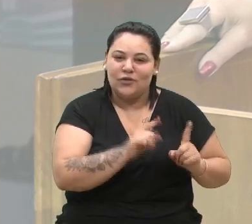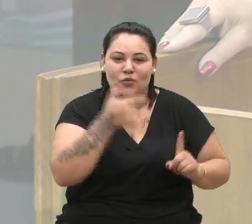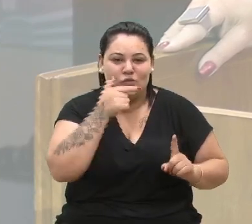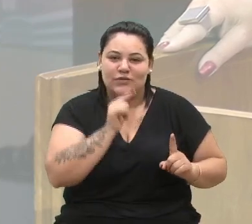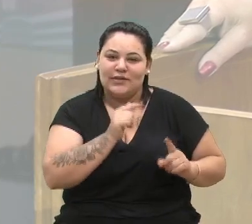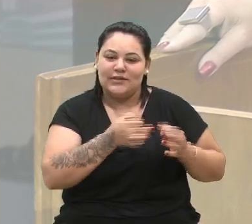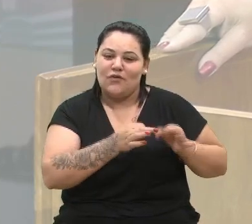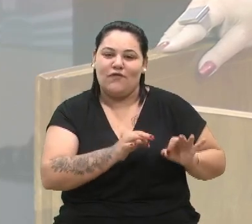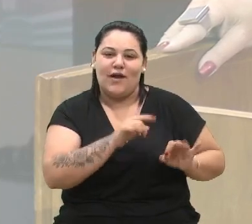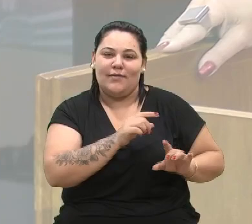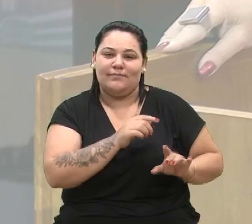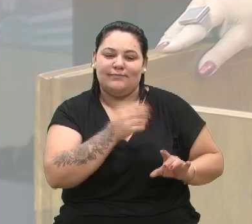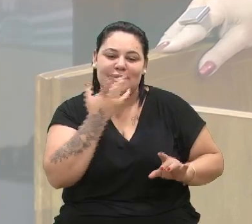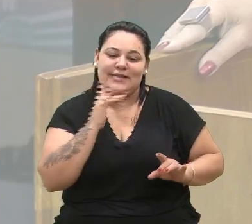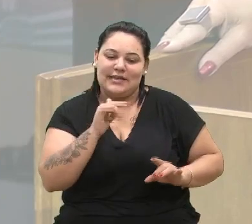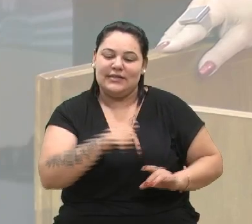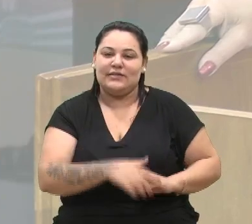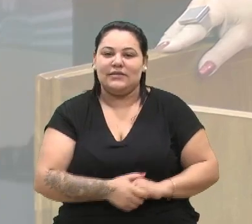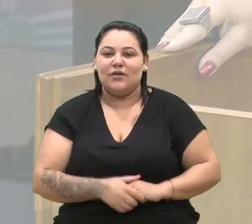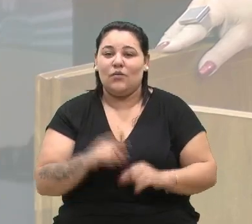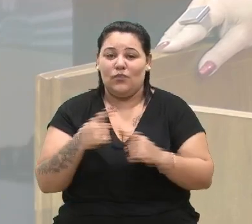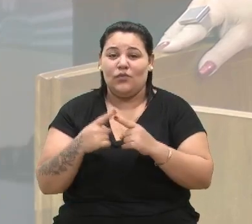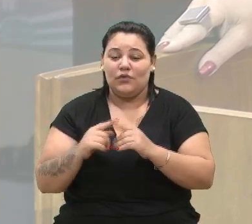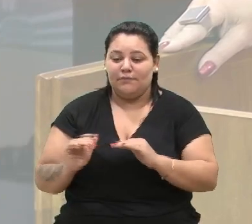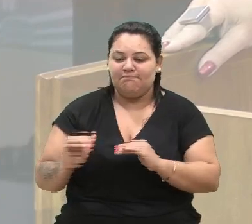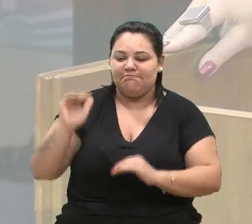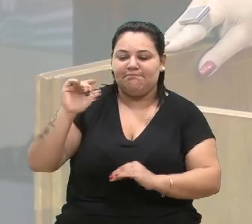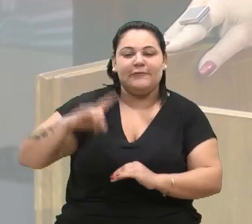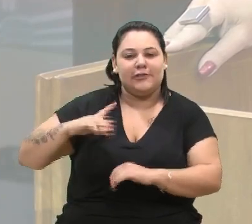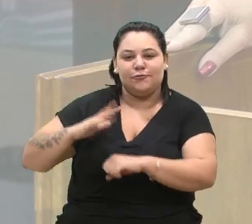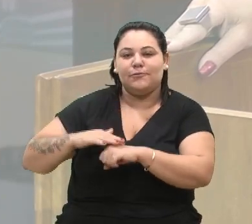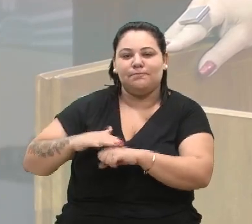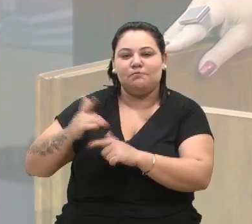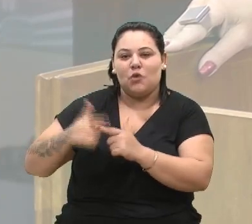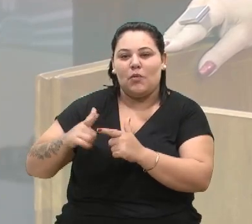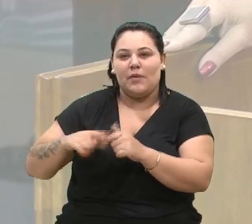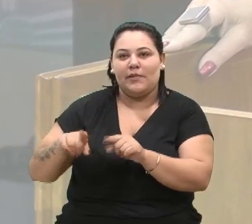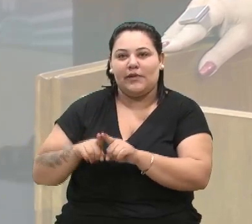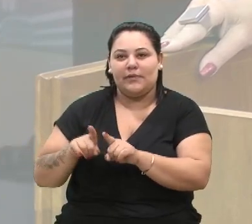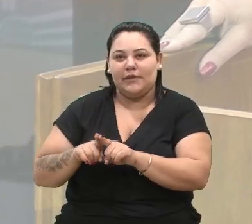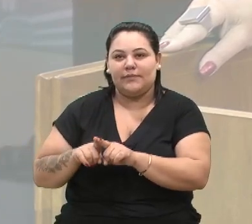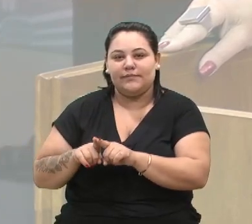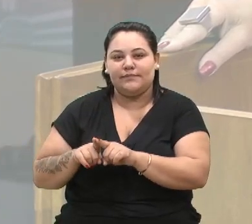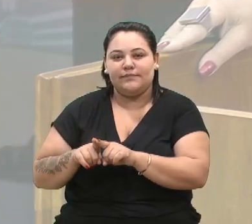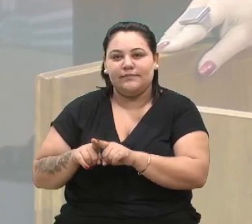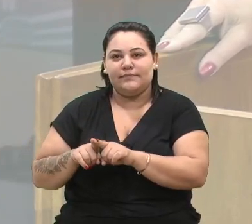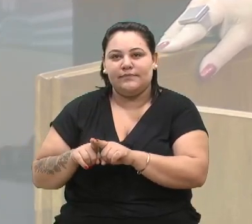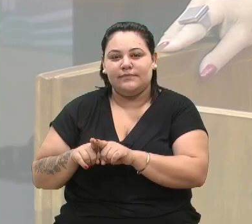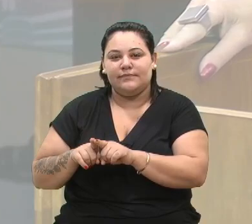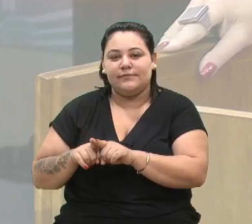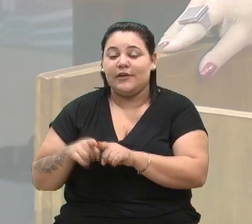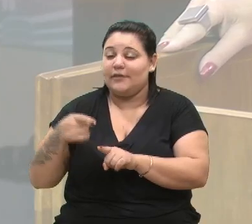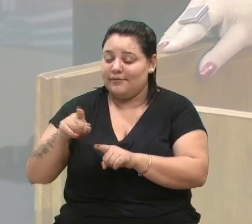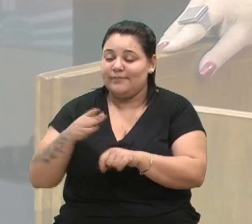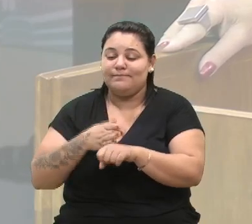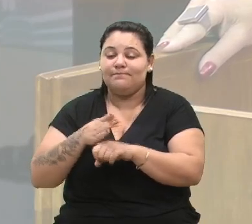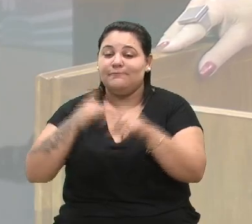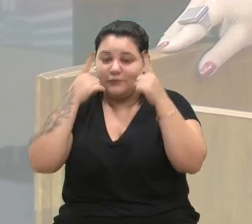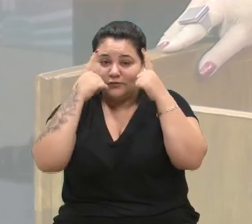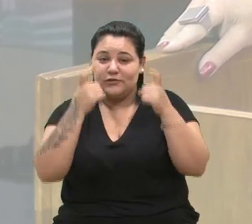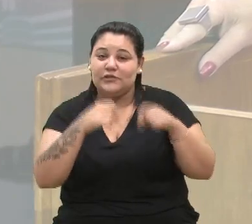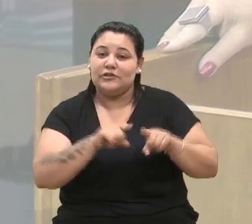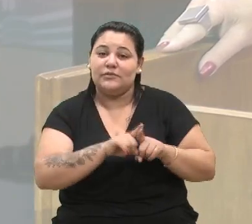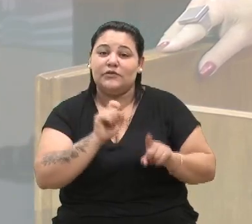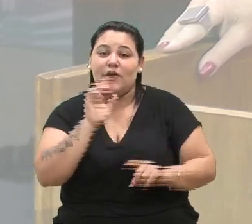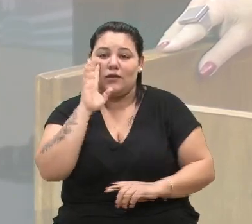sociedade. Essa criança vai ser um rebelde, um doente, talvez até ir para marginalidade, fruto disso que